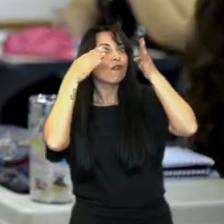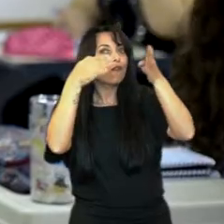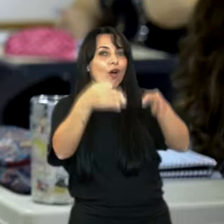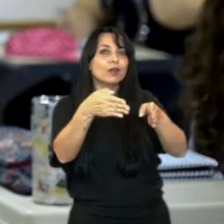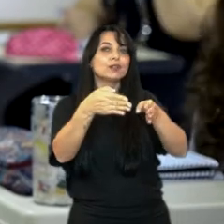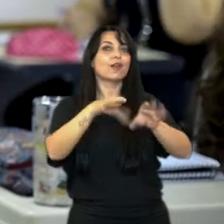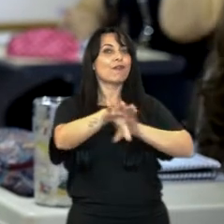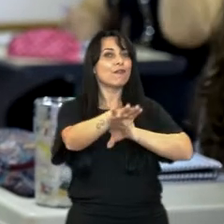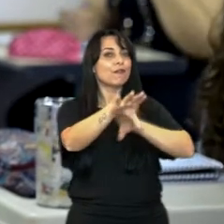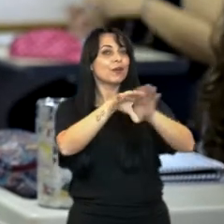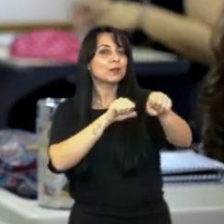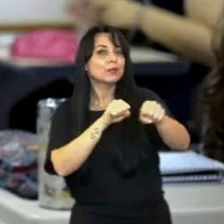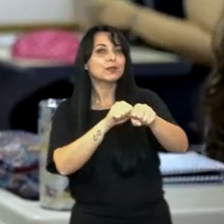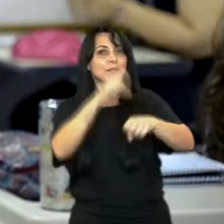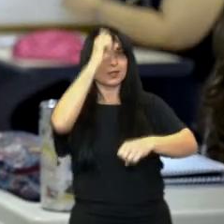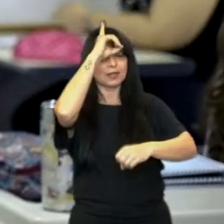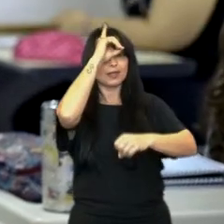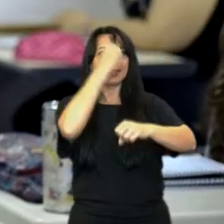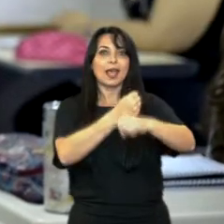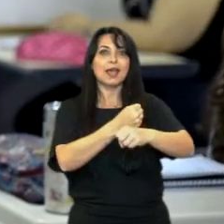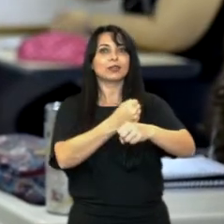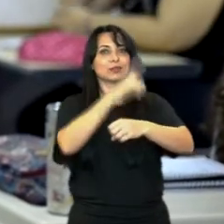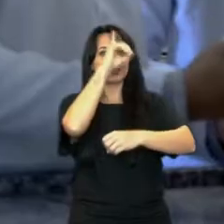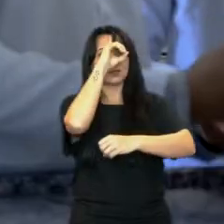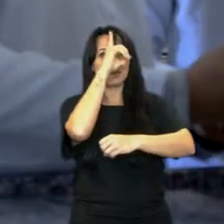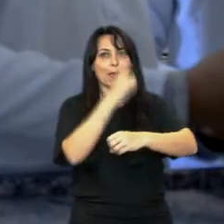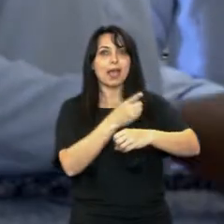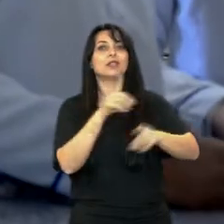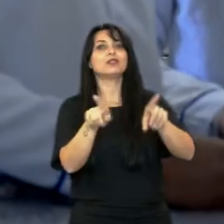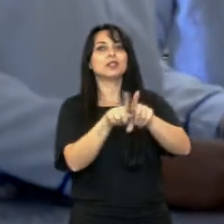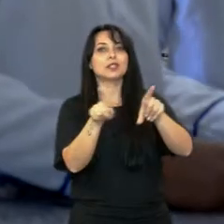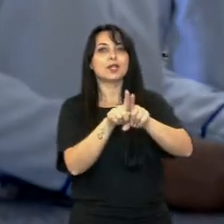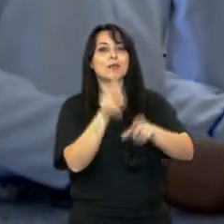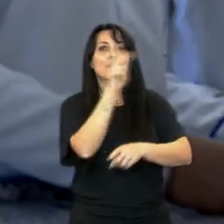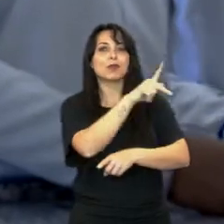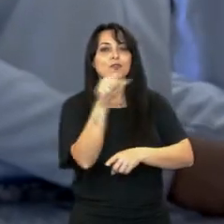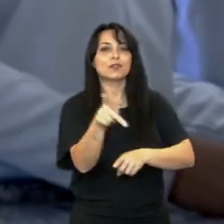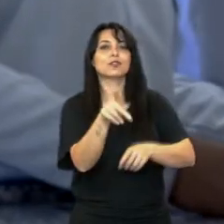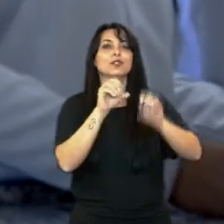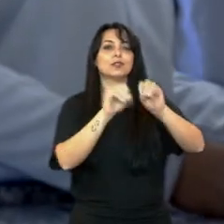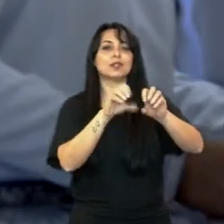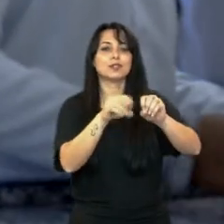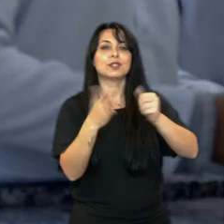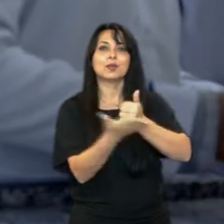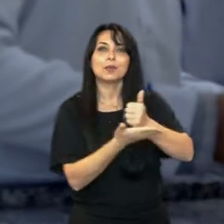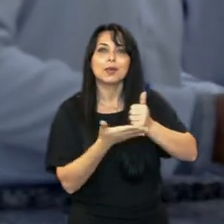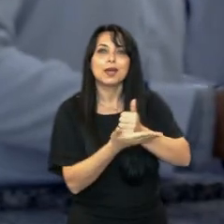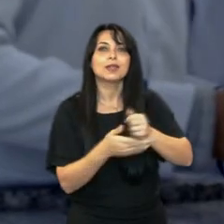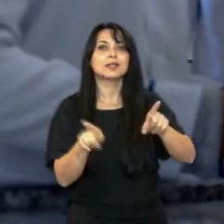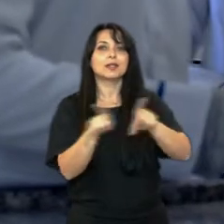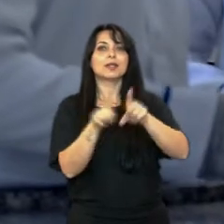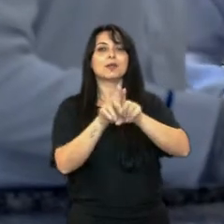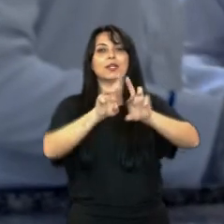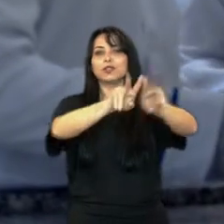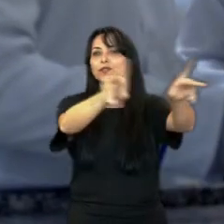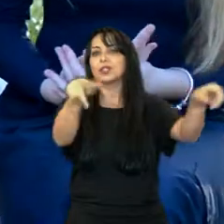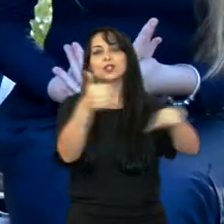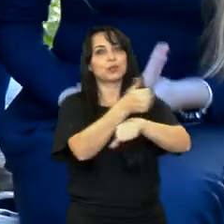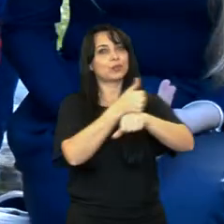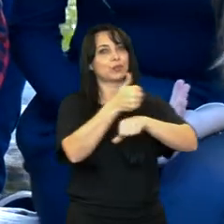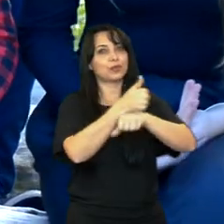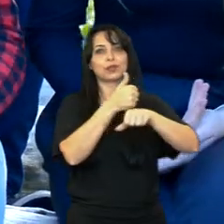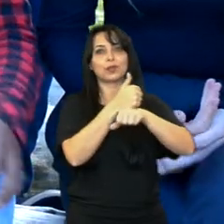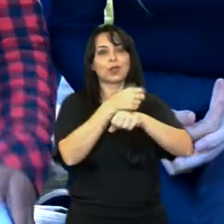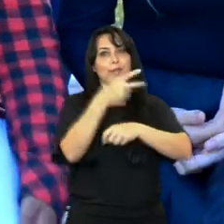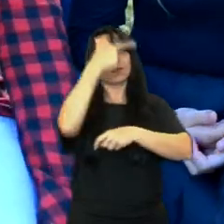para a formação de técnicos de nível médio, professores para educação básica e demais profissionais de